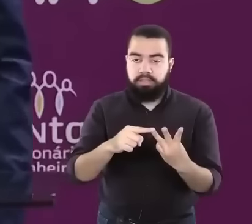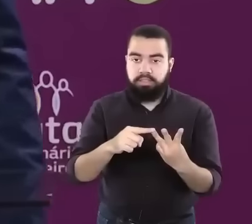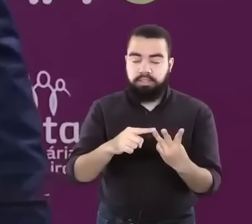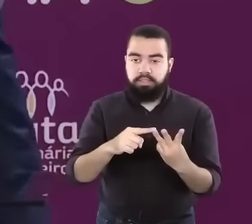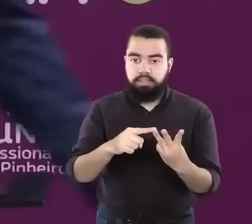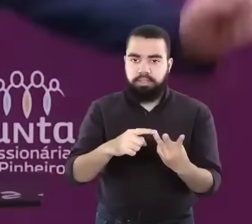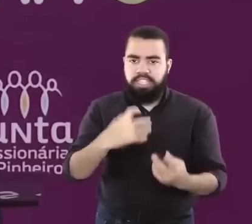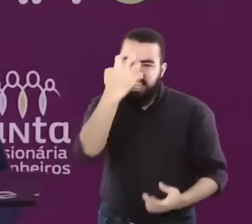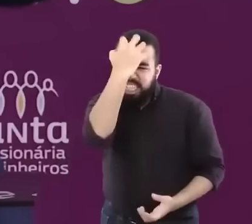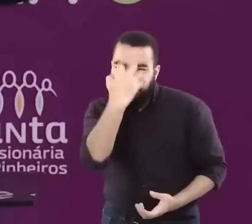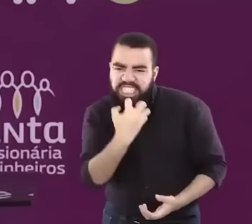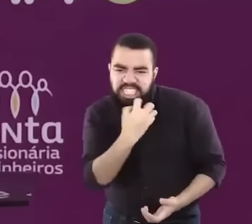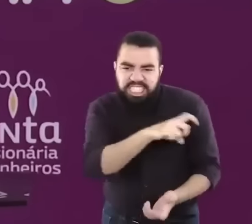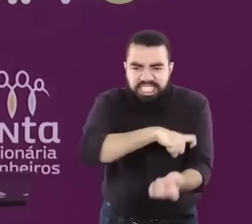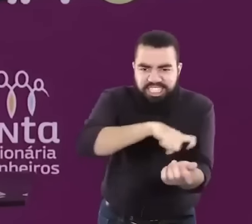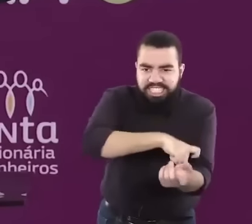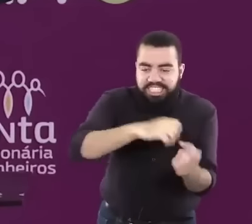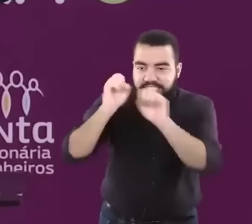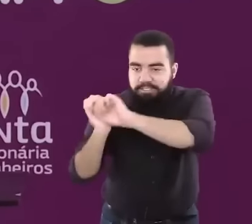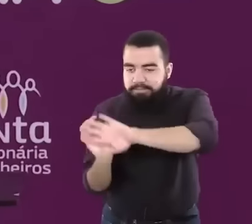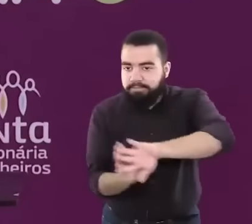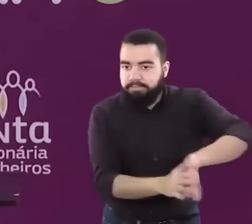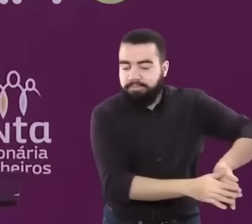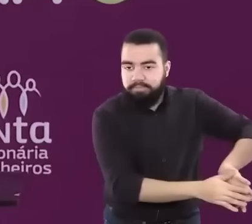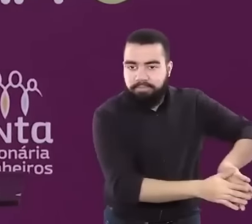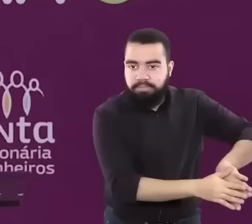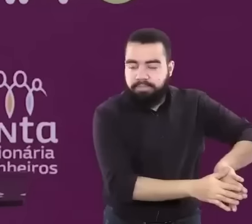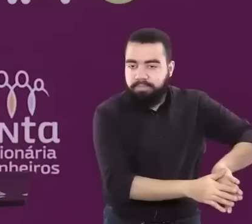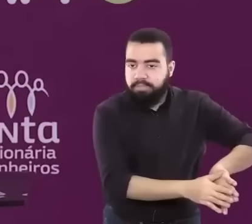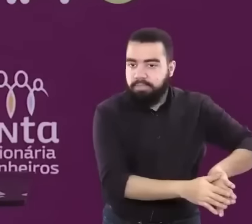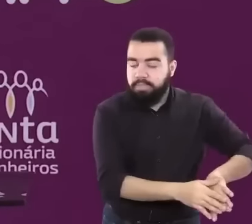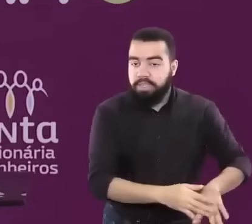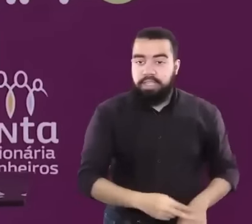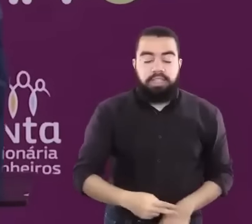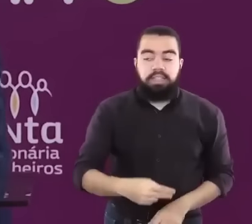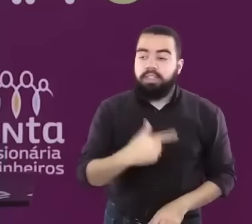abandona o Furor não te impacientes